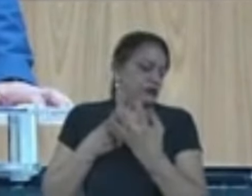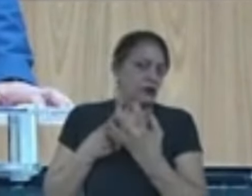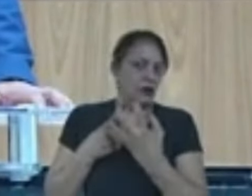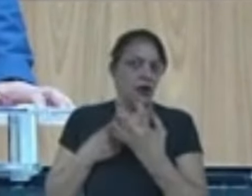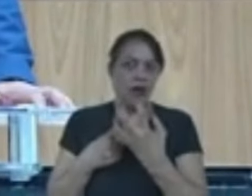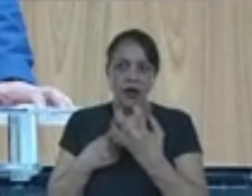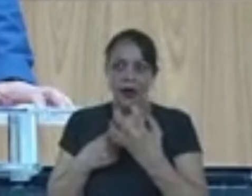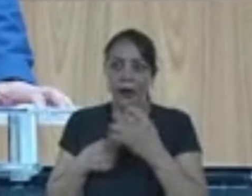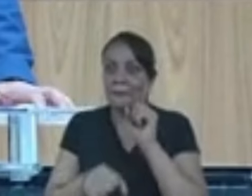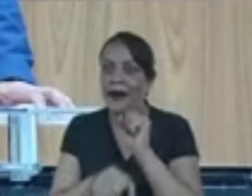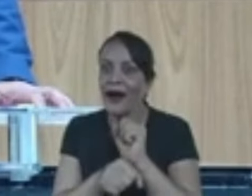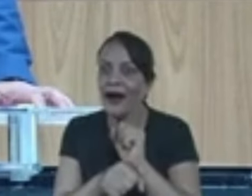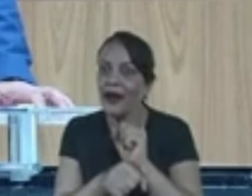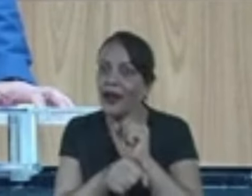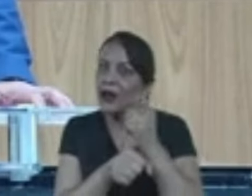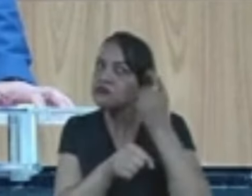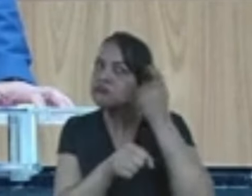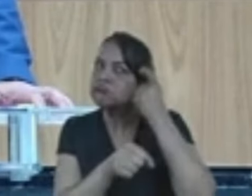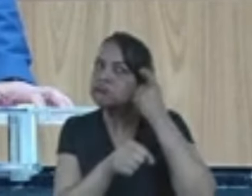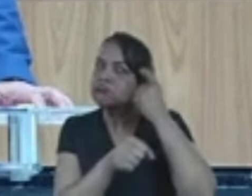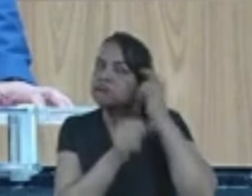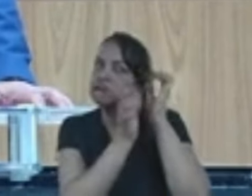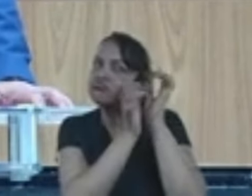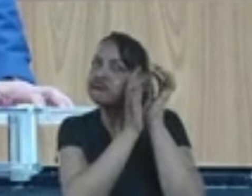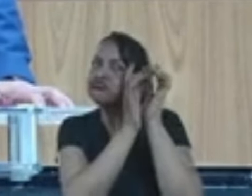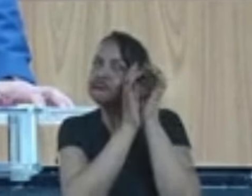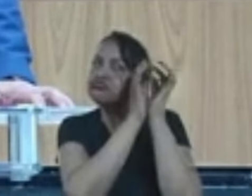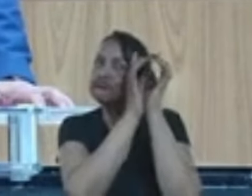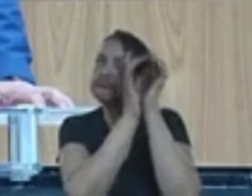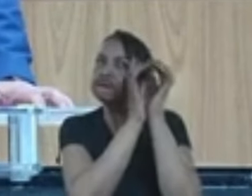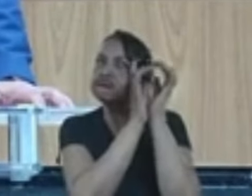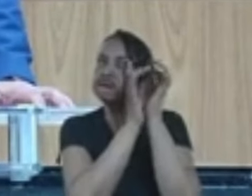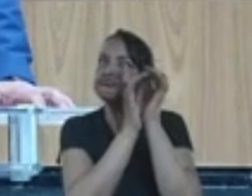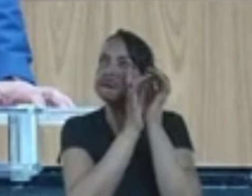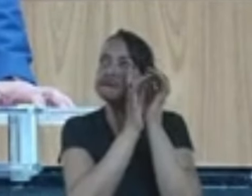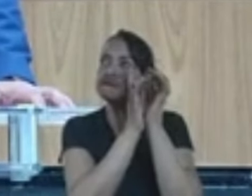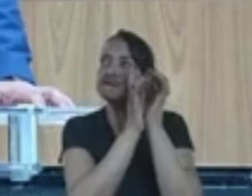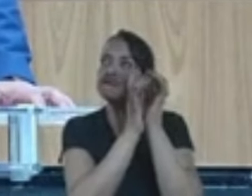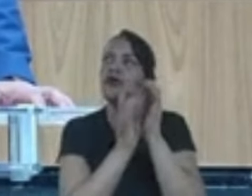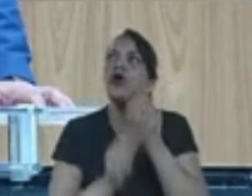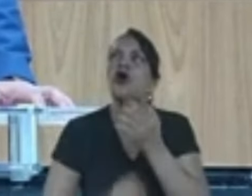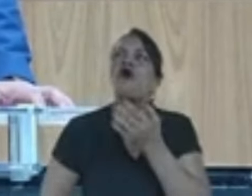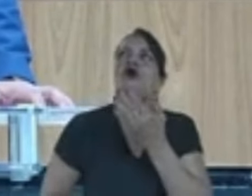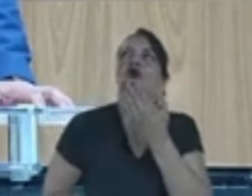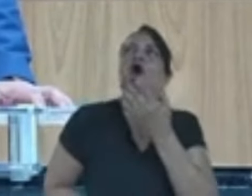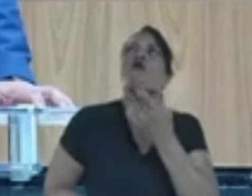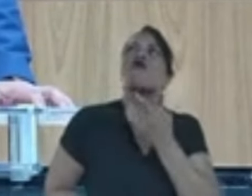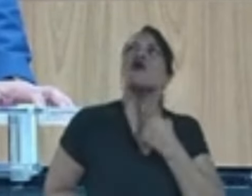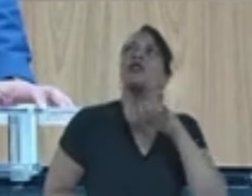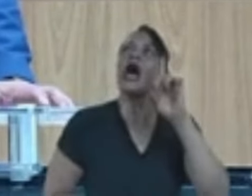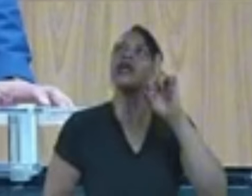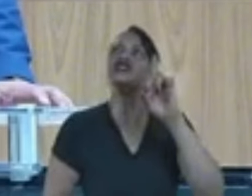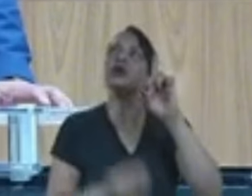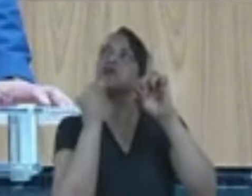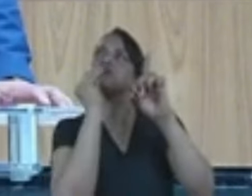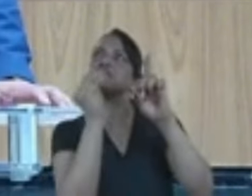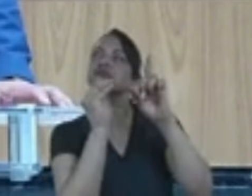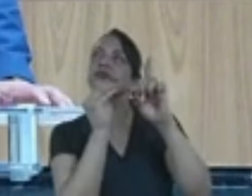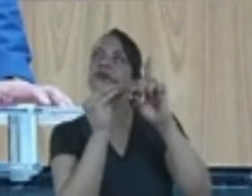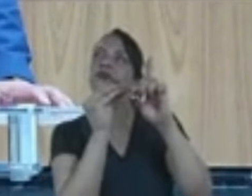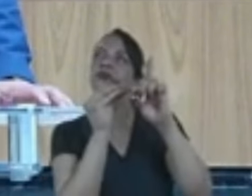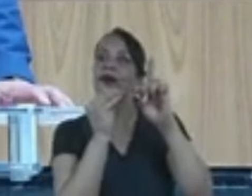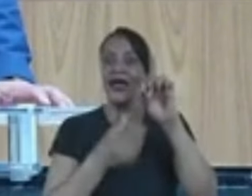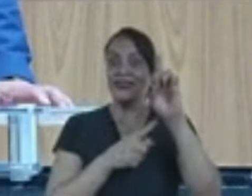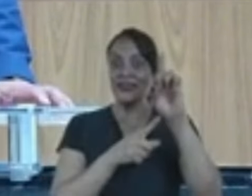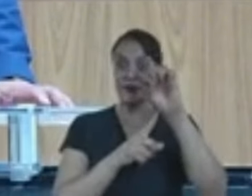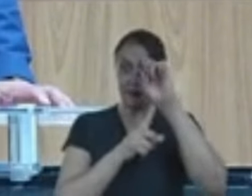Analisa. Qual é a direção que você tem rejeitado? Deus tem mandado você ir para Jope, ou